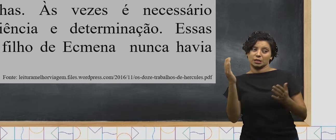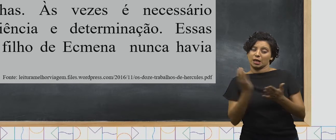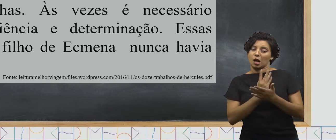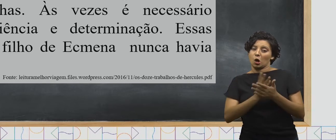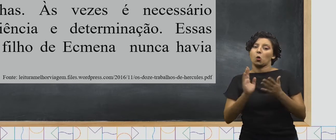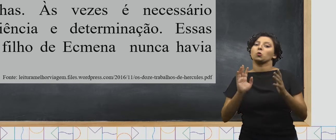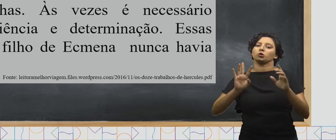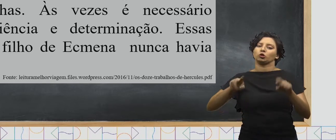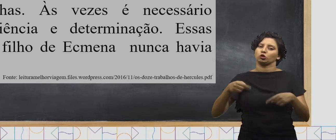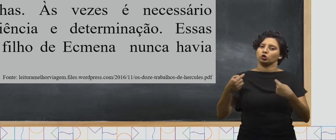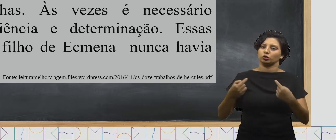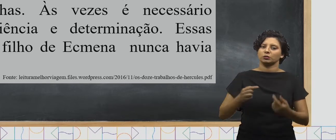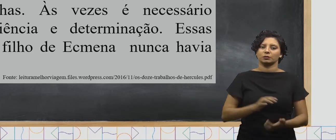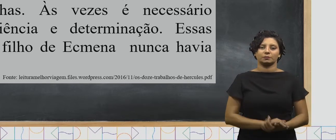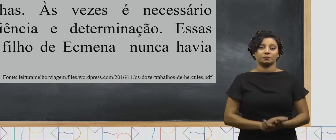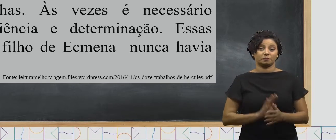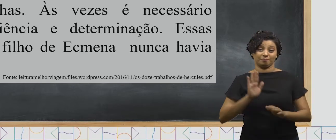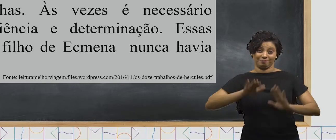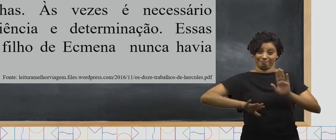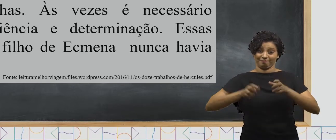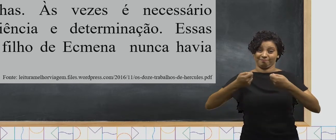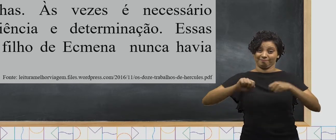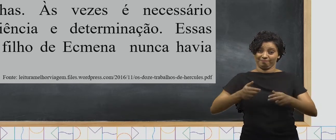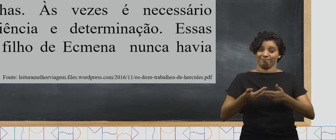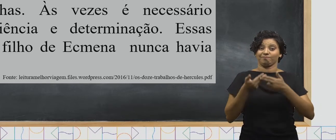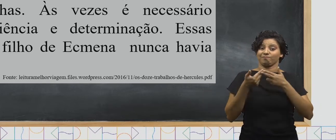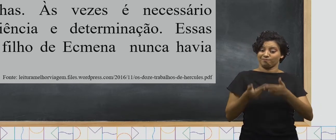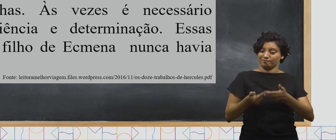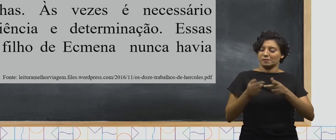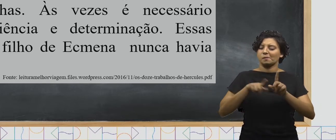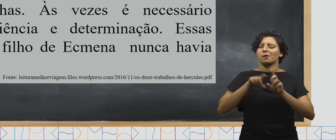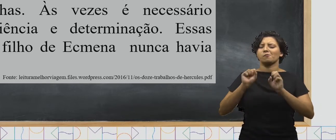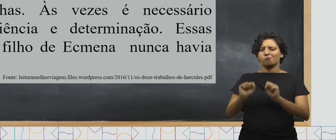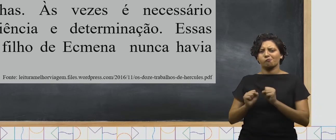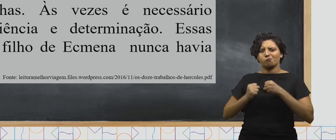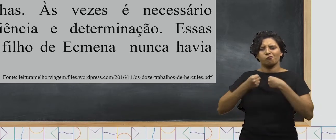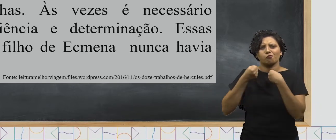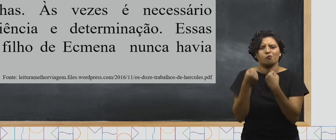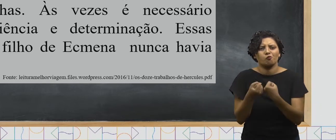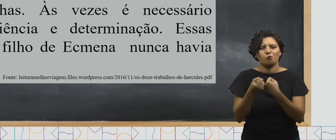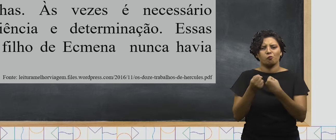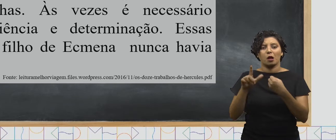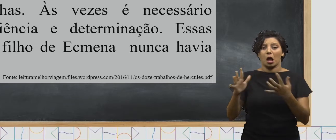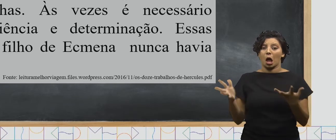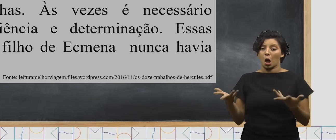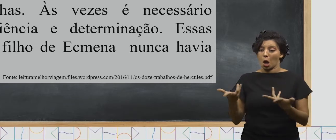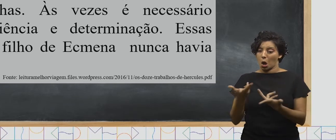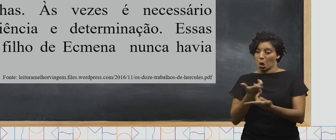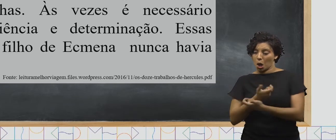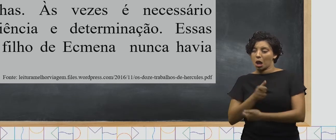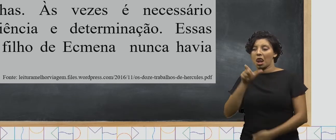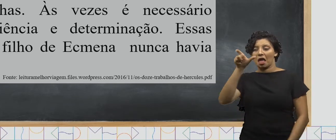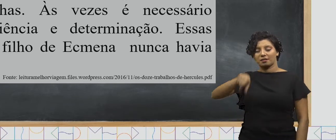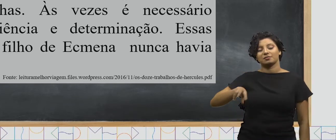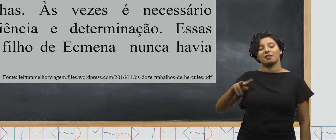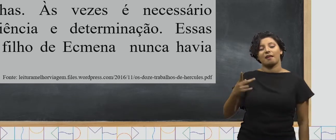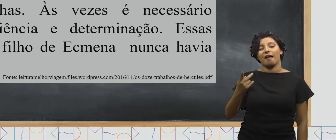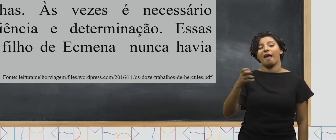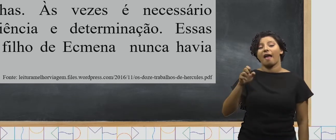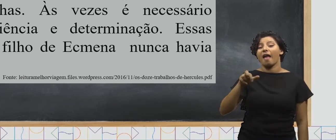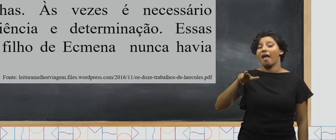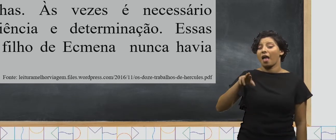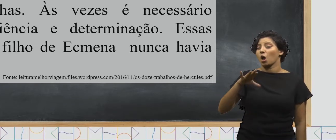realizar grandes façanhas. Às vezes, é necessário também paciência e